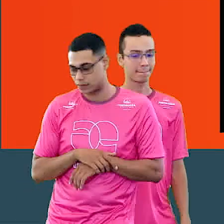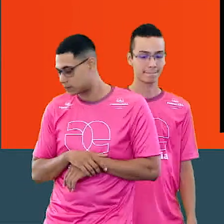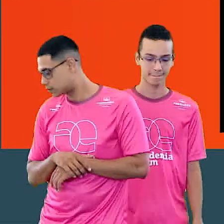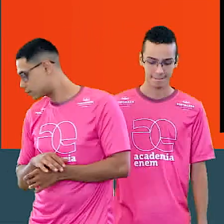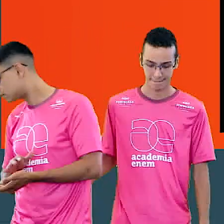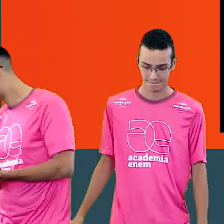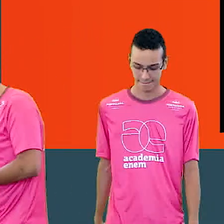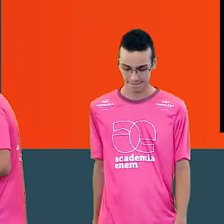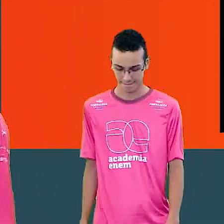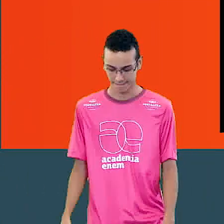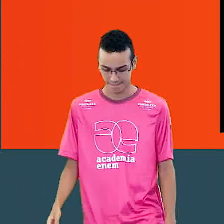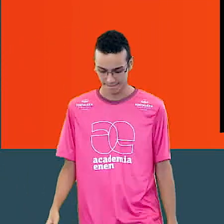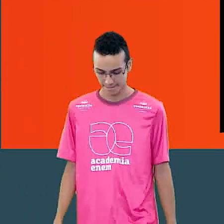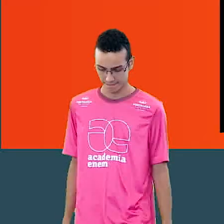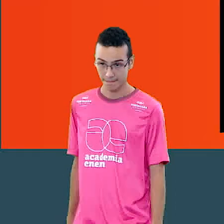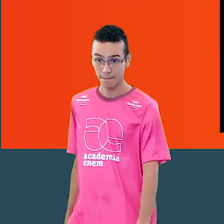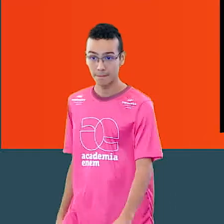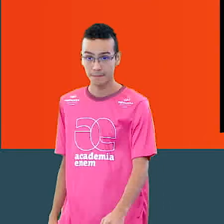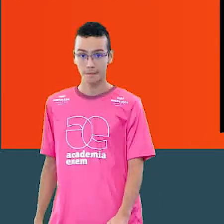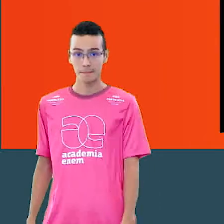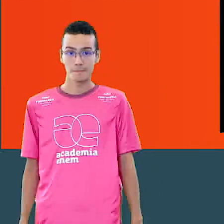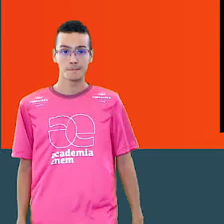Ai, meu Deus, e agora?